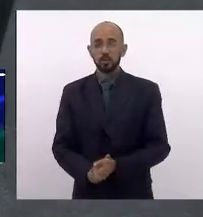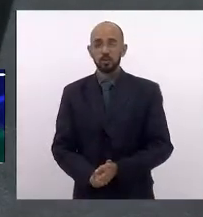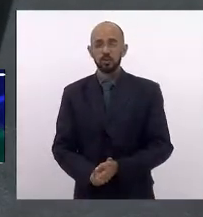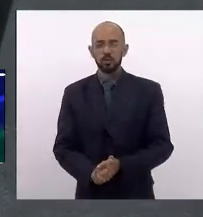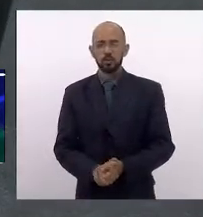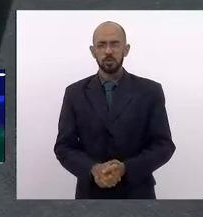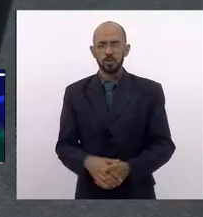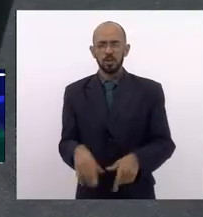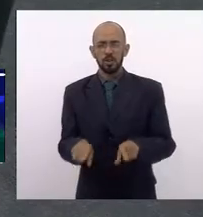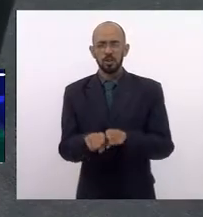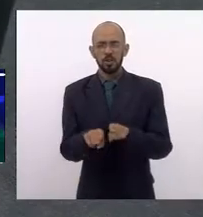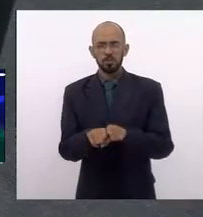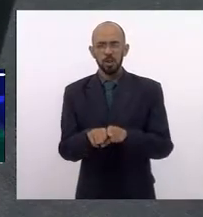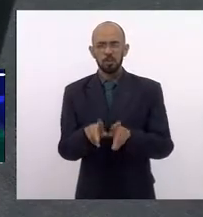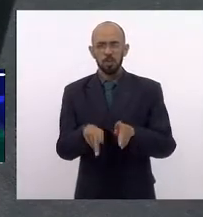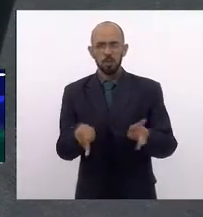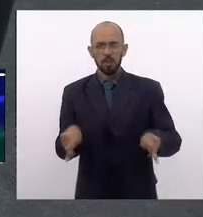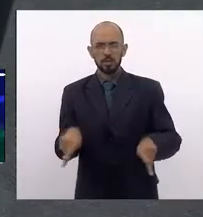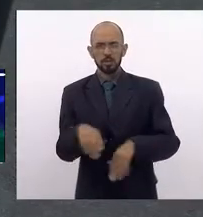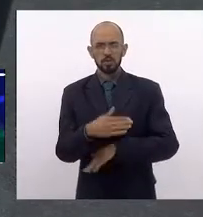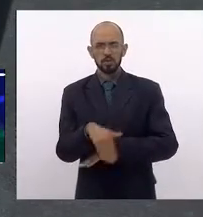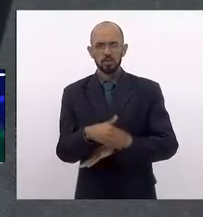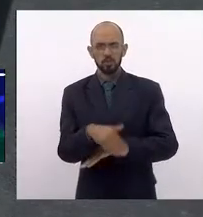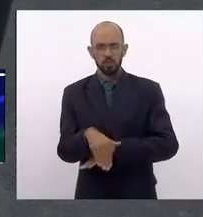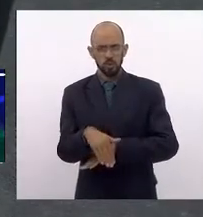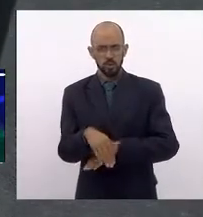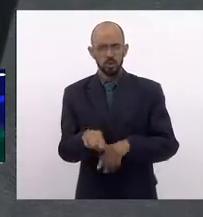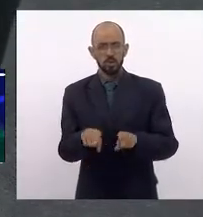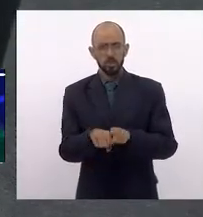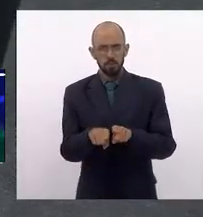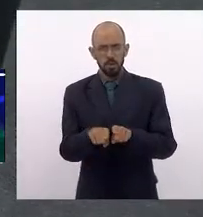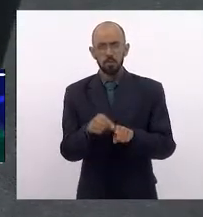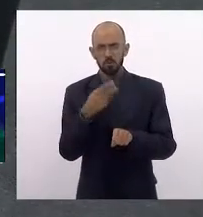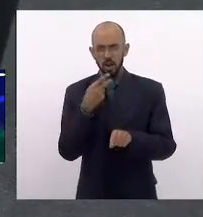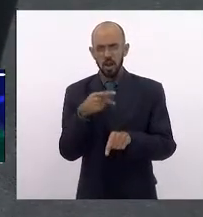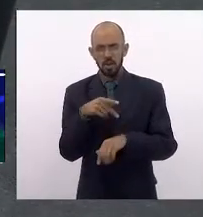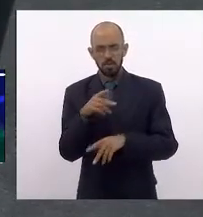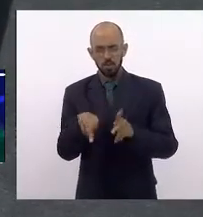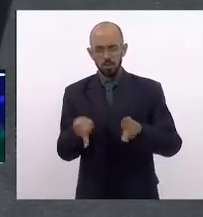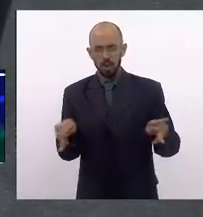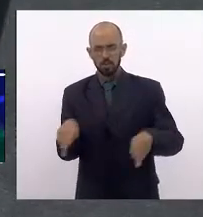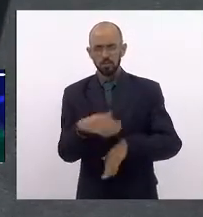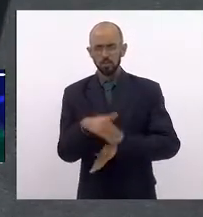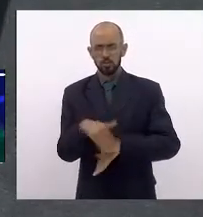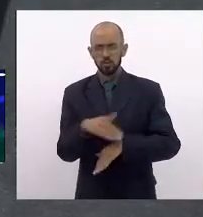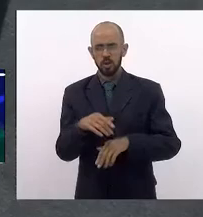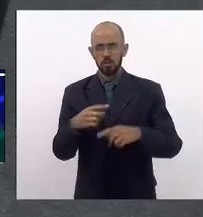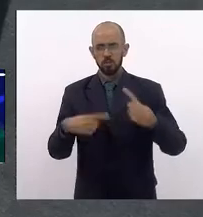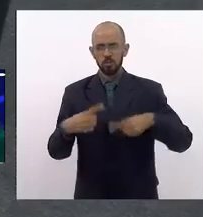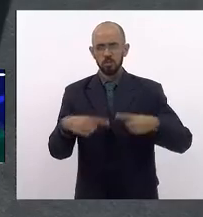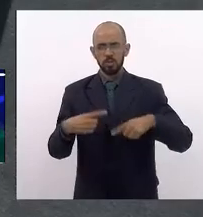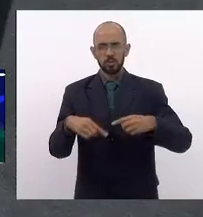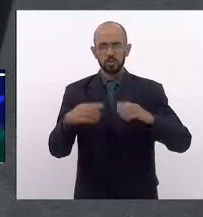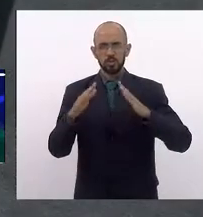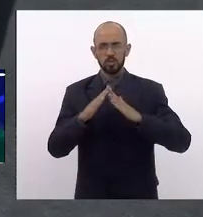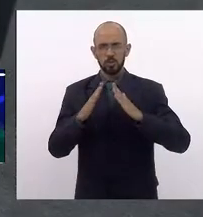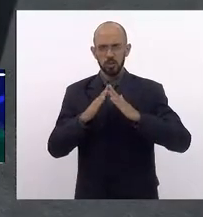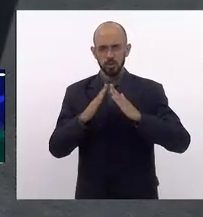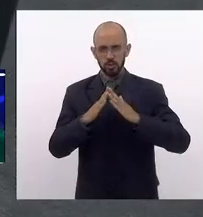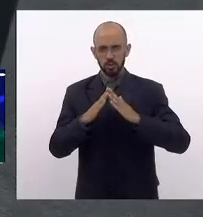Inclusive a população em situação de rua e por falar a população em situação de rua na questão da política Habitacional porque mais uma vez